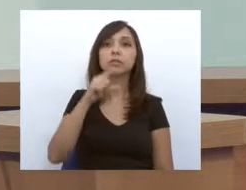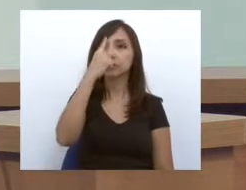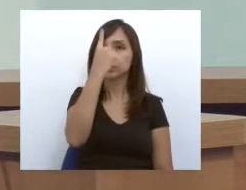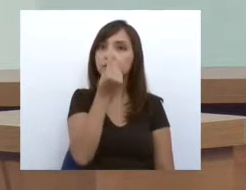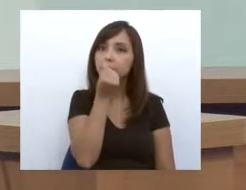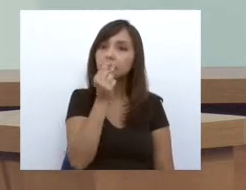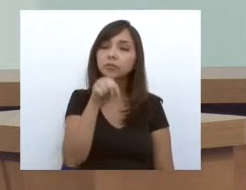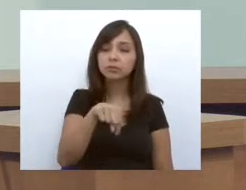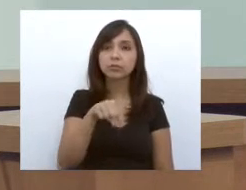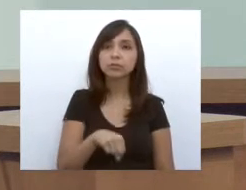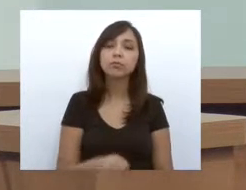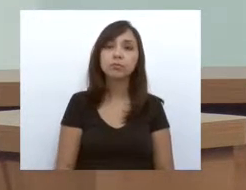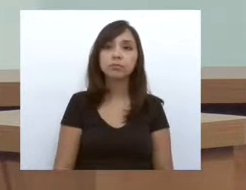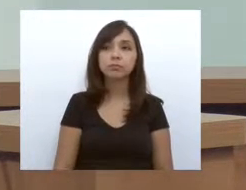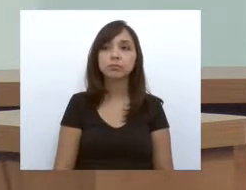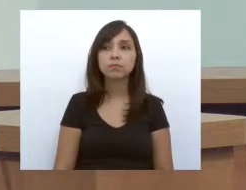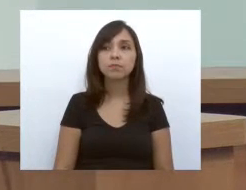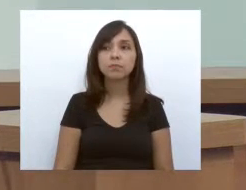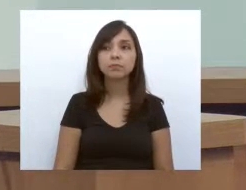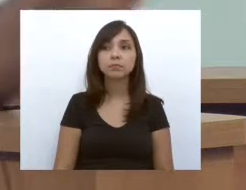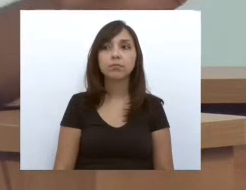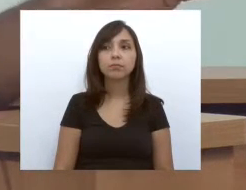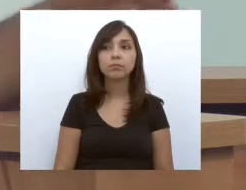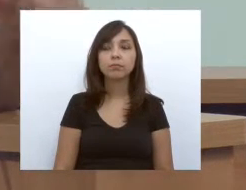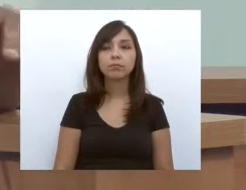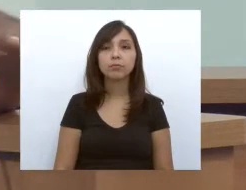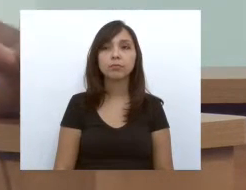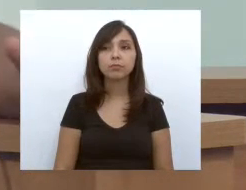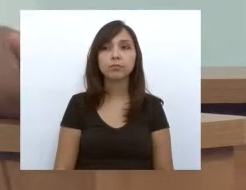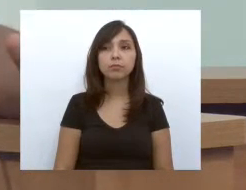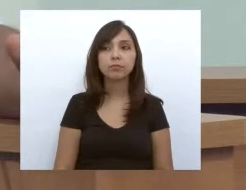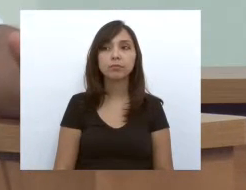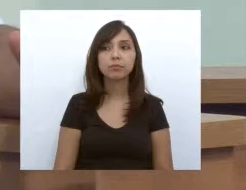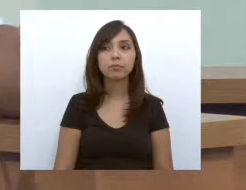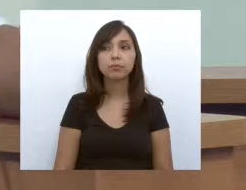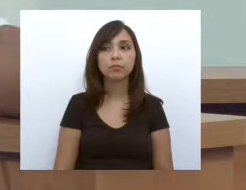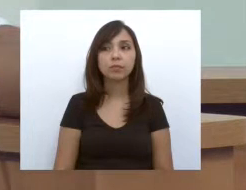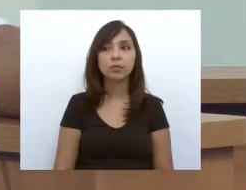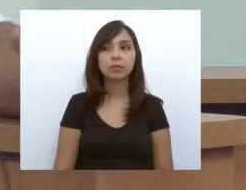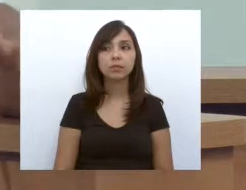Alckmin, promovendo um sucateamento